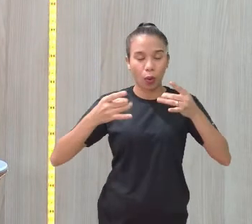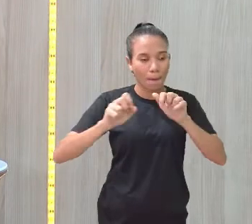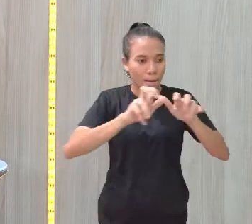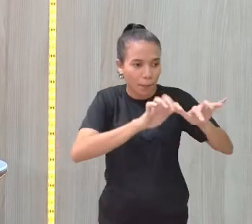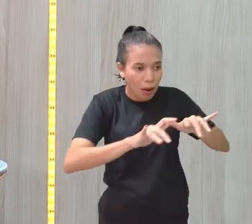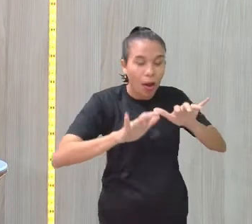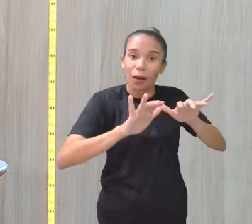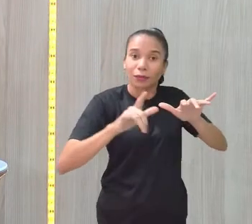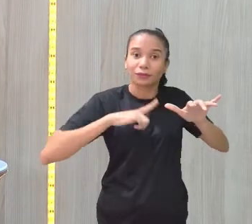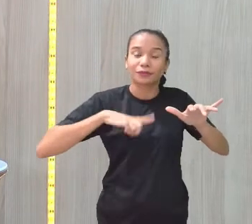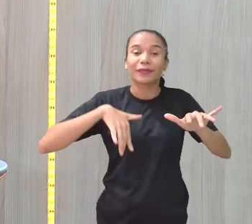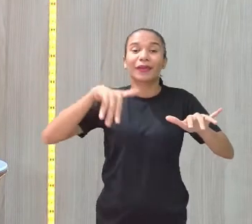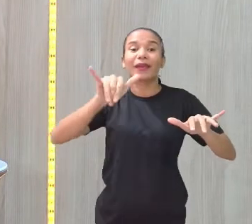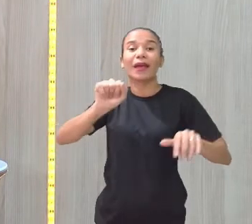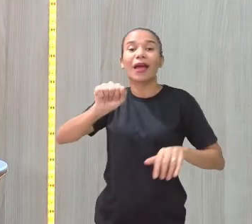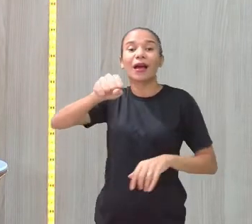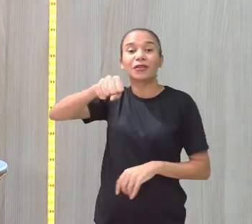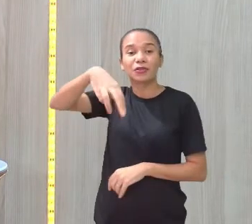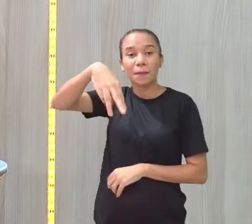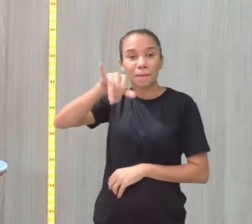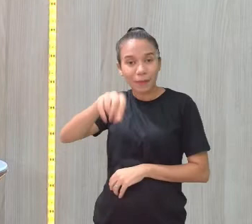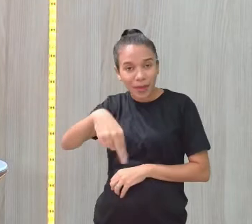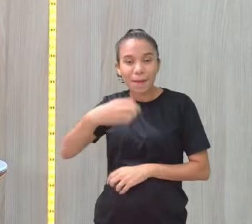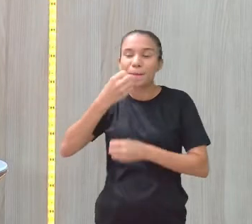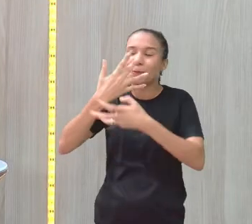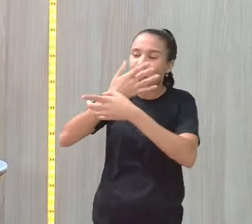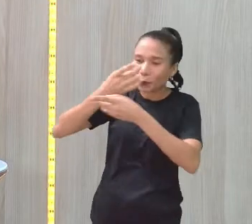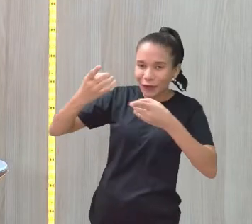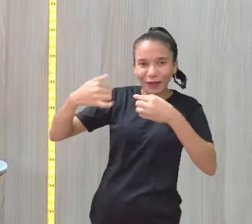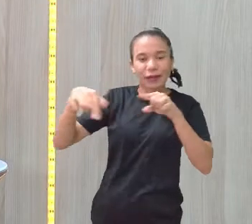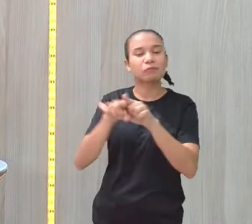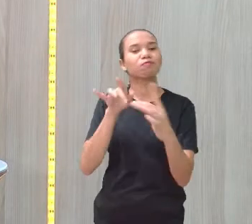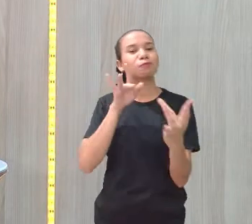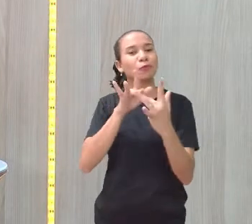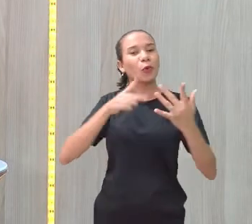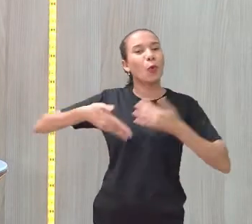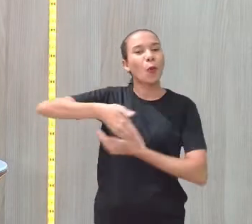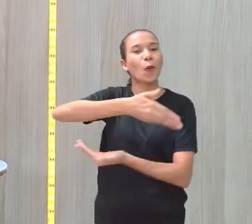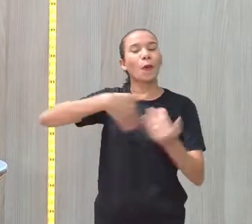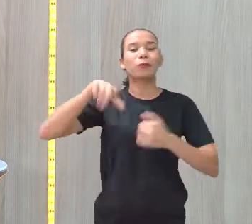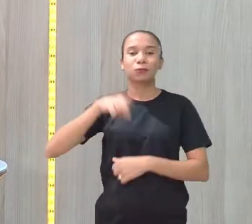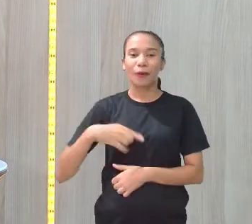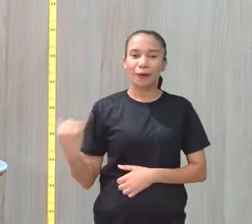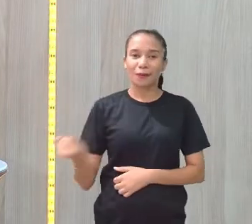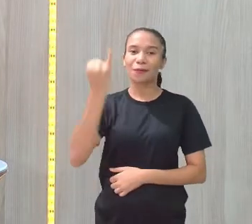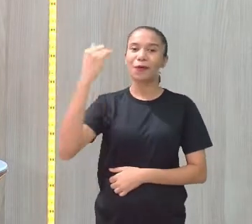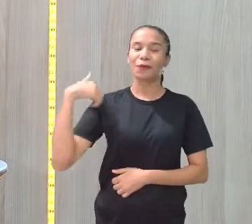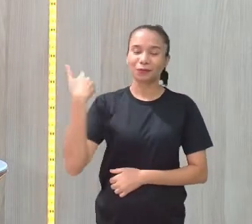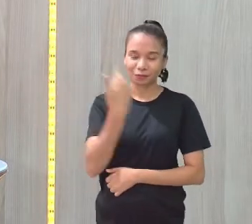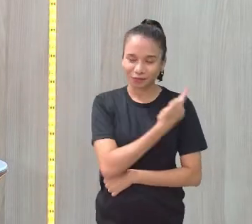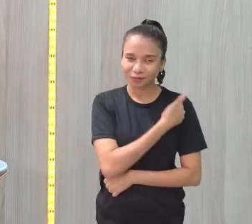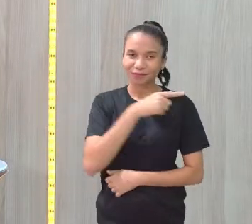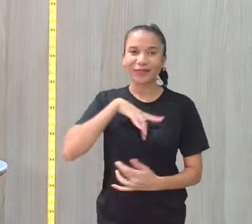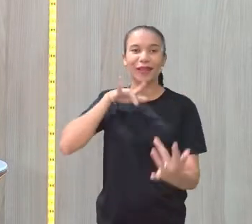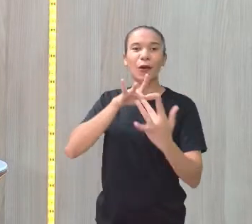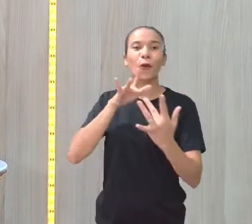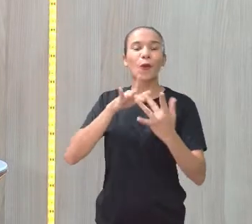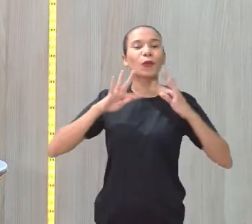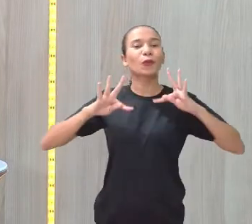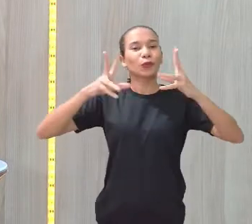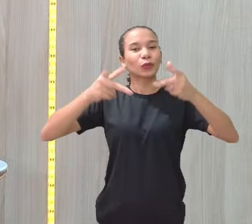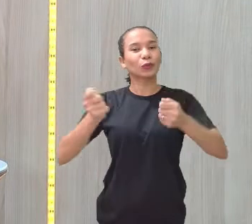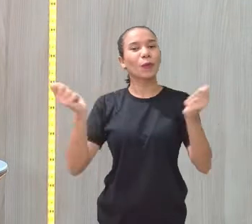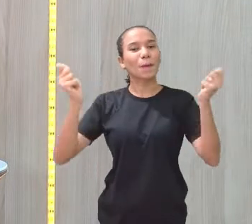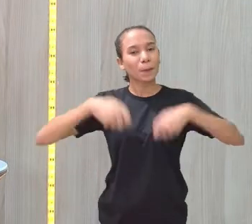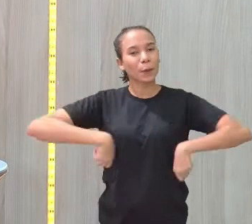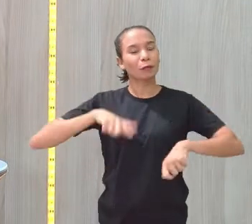e Yasmin já deu o bom dia dela, certo? Interajam, gente, porque é muito importante essa interação para que a gente